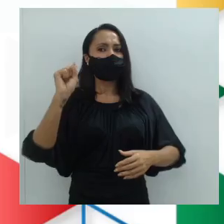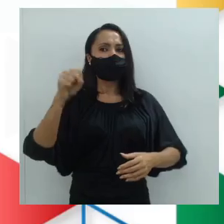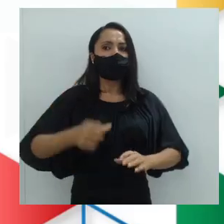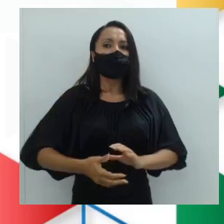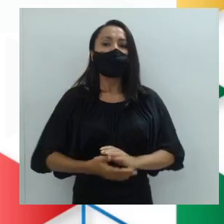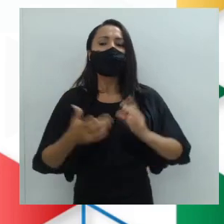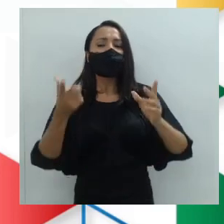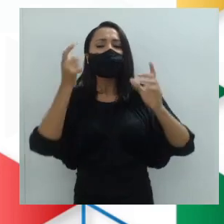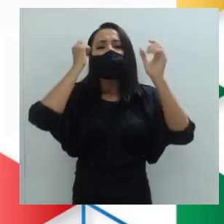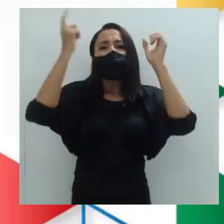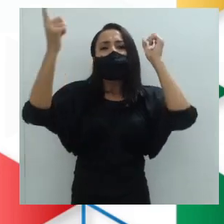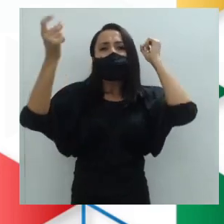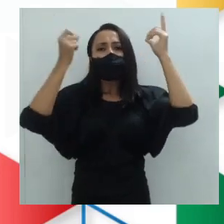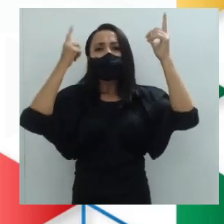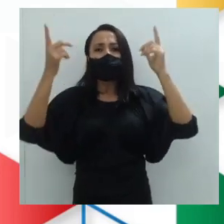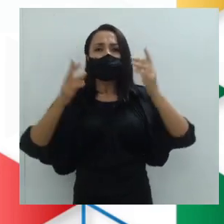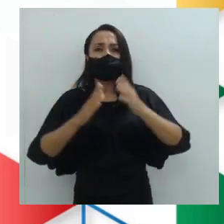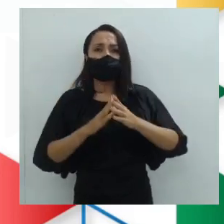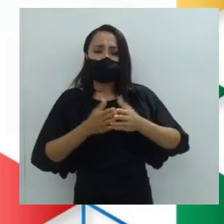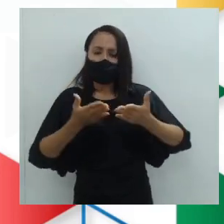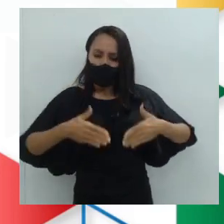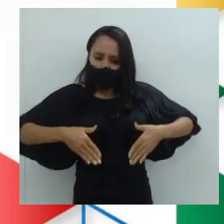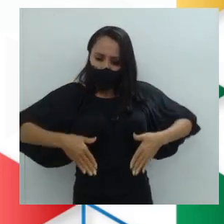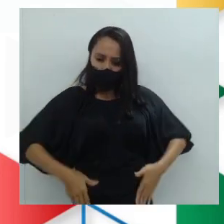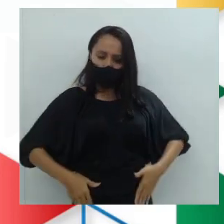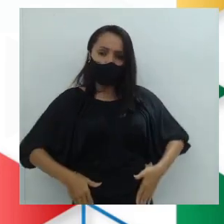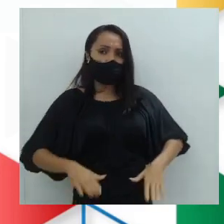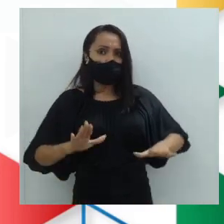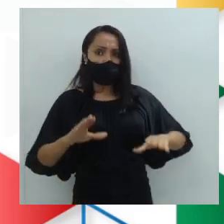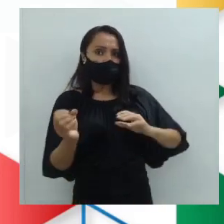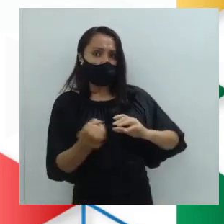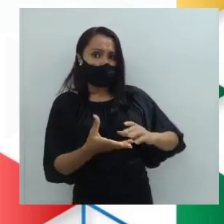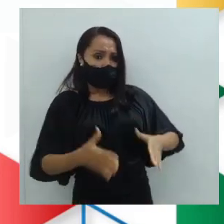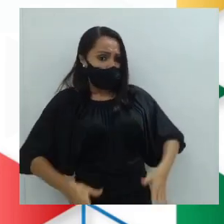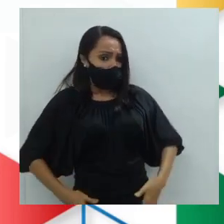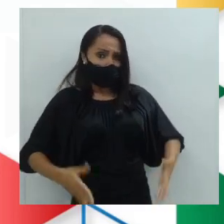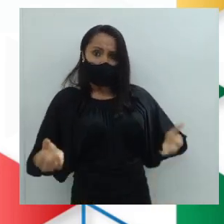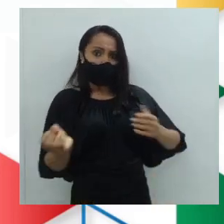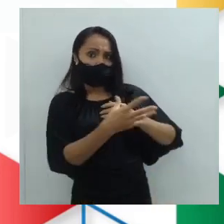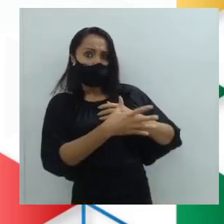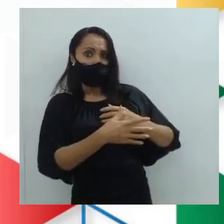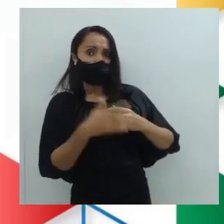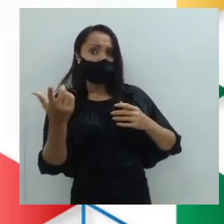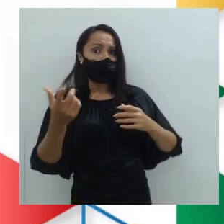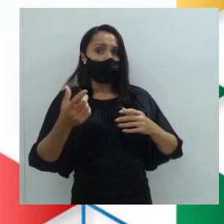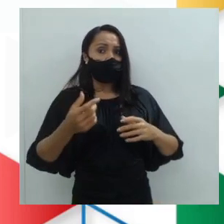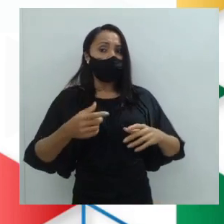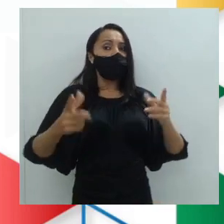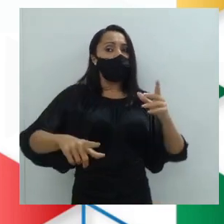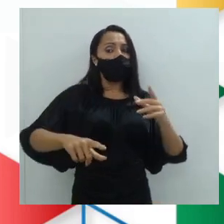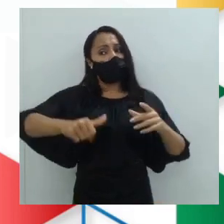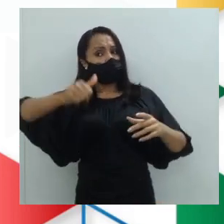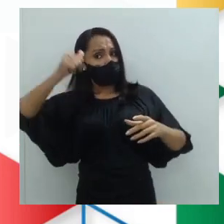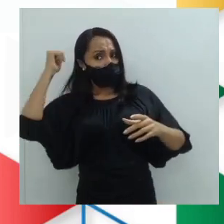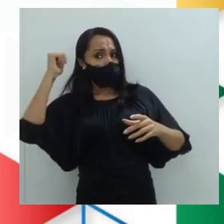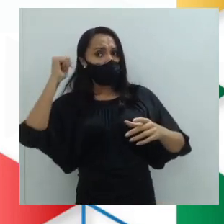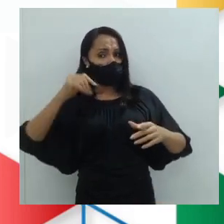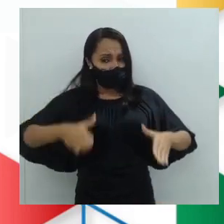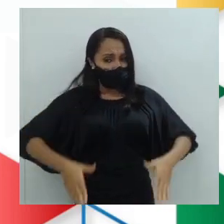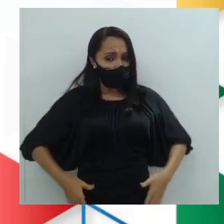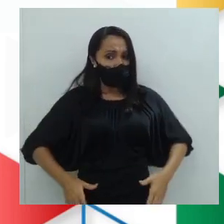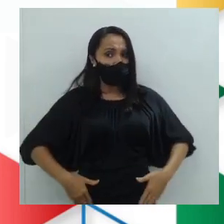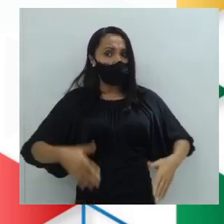só a ideia. Se neste bolso nunca entrou, porque ele é novo, porque o outro já entrou no outro bolso, no bolso da